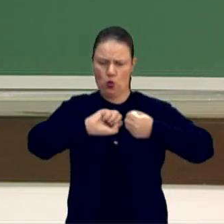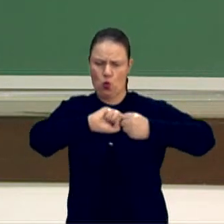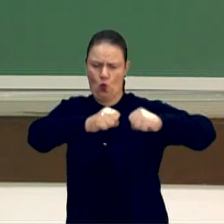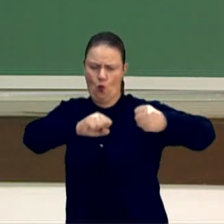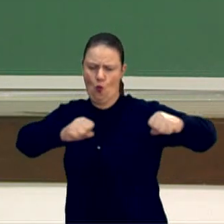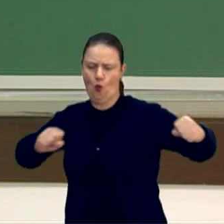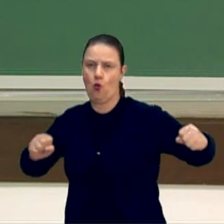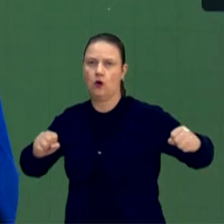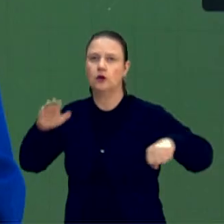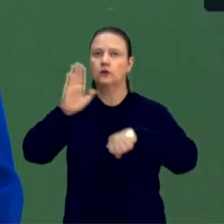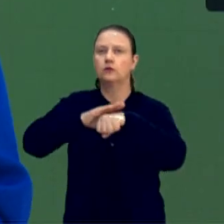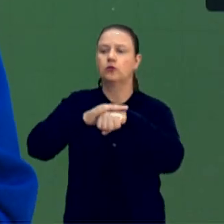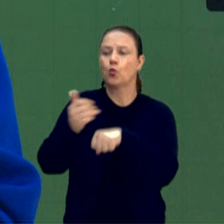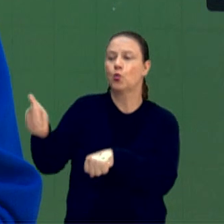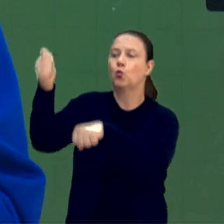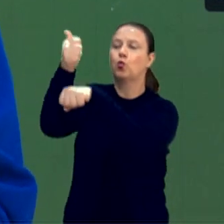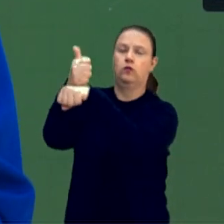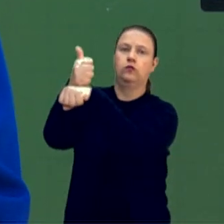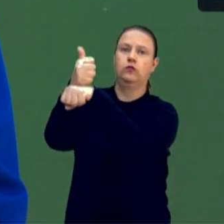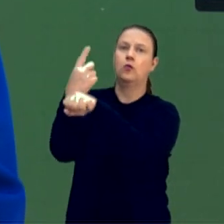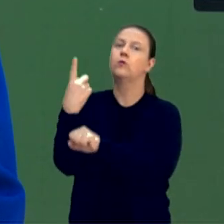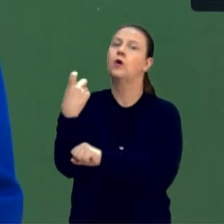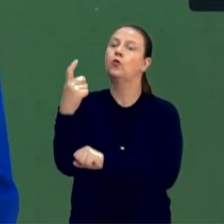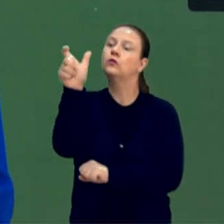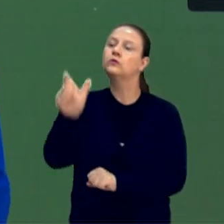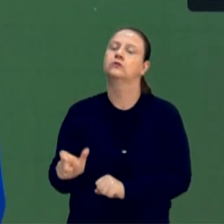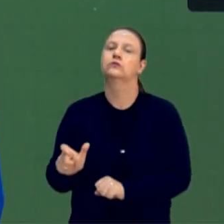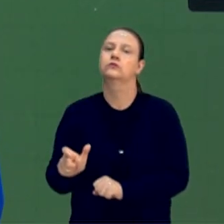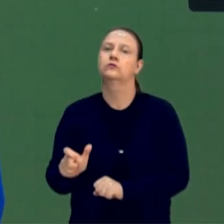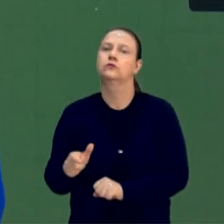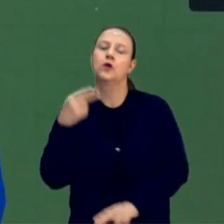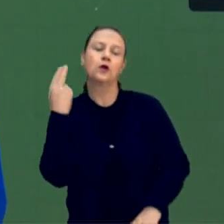dono. Segundo, ele utiliza a mão de obra